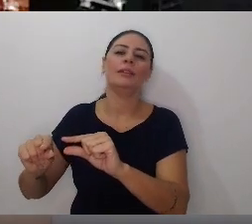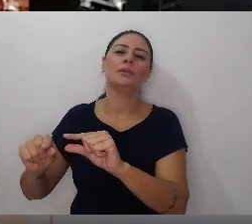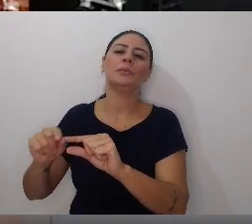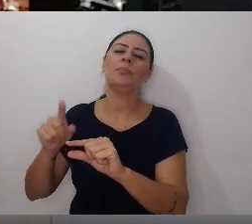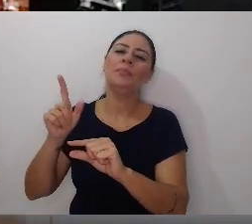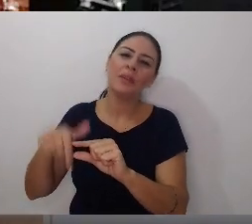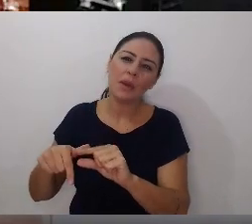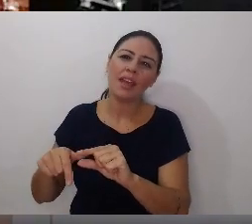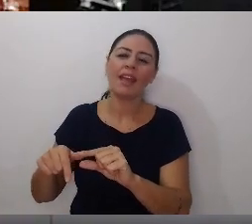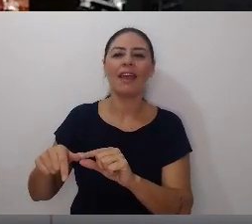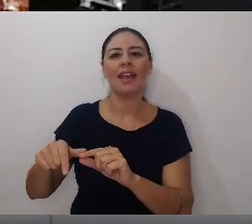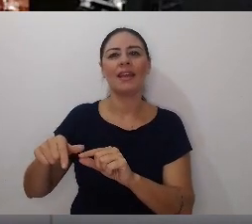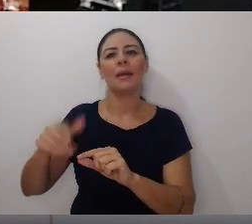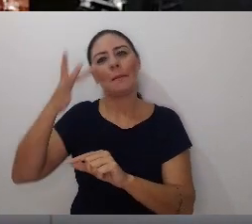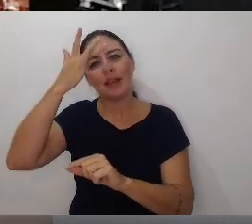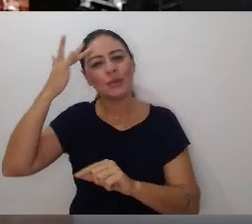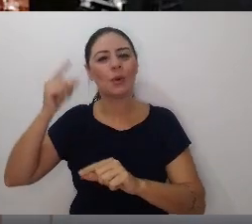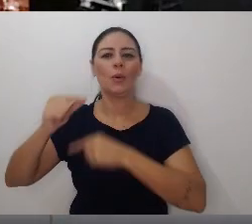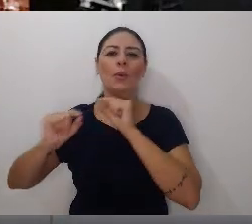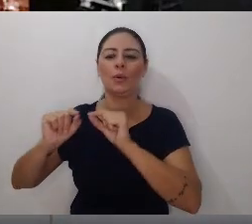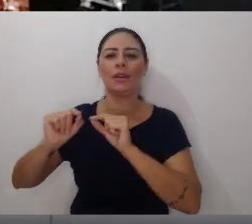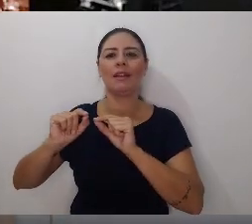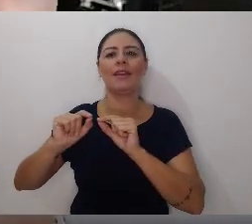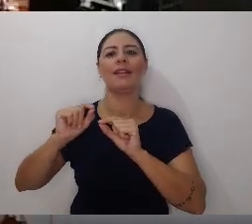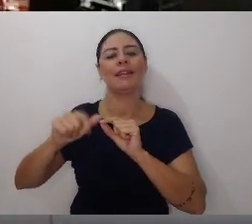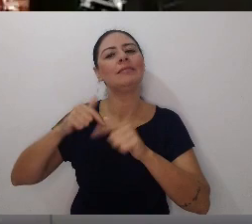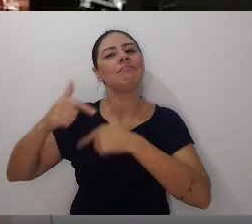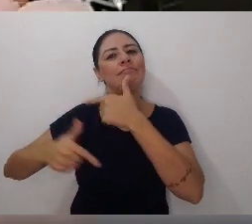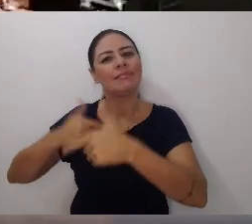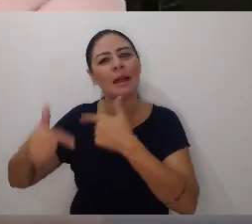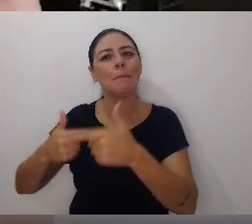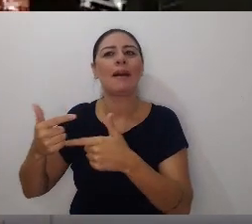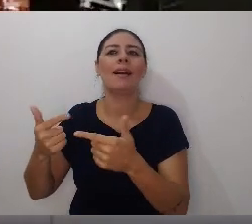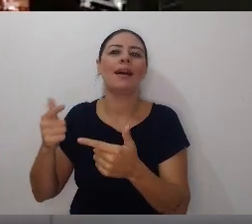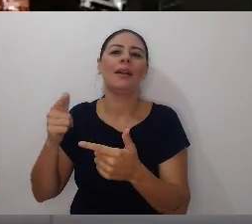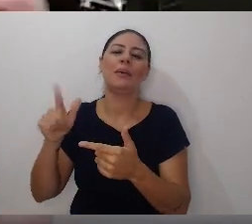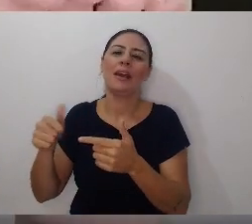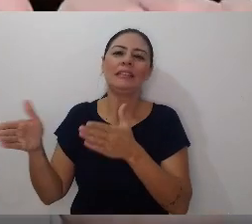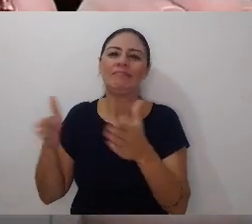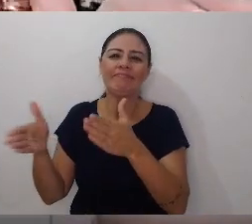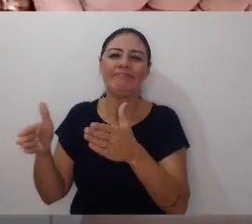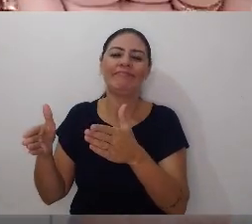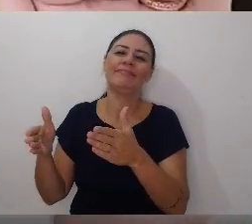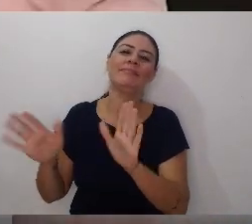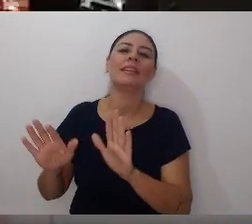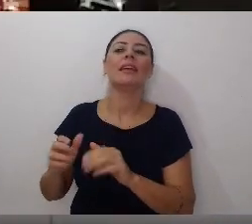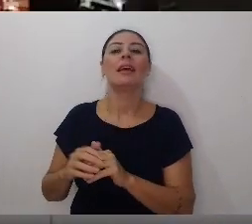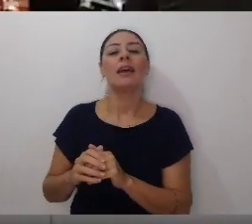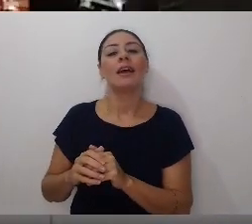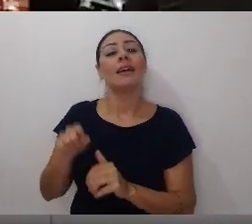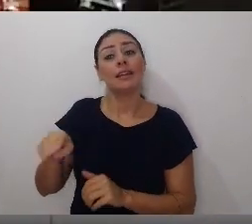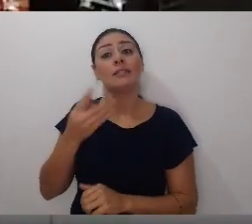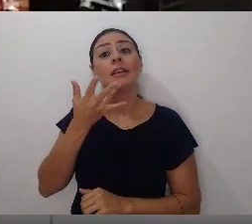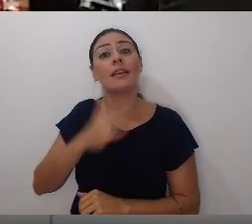uma consulta, mesmo que seja mais em conta. Então, é aquela fase entre as pessoas totalmente e as